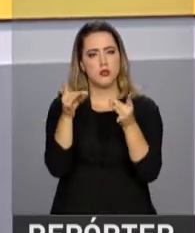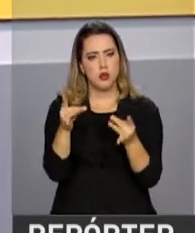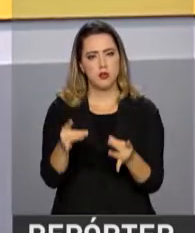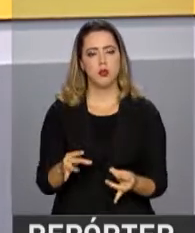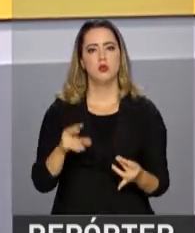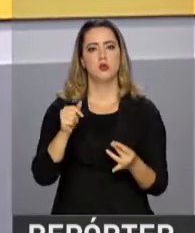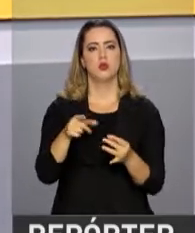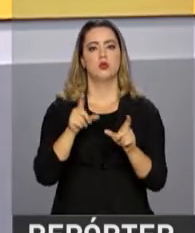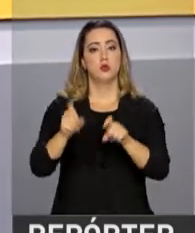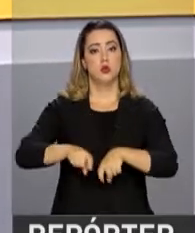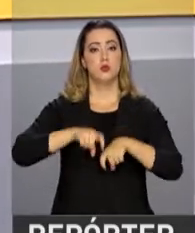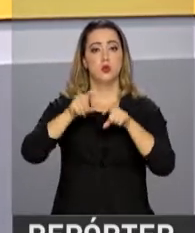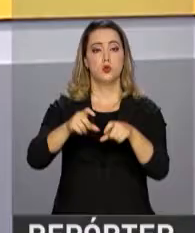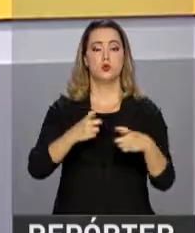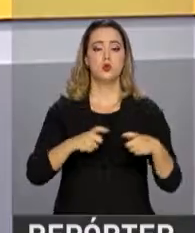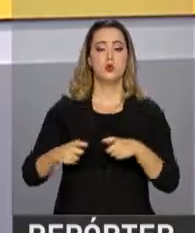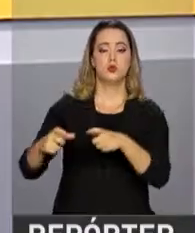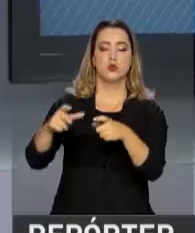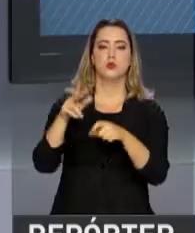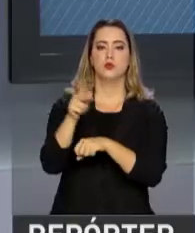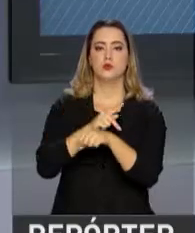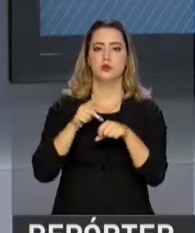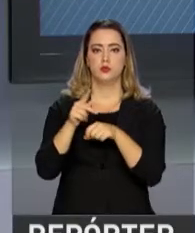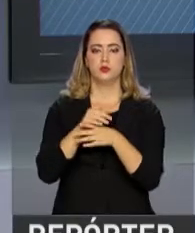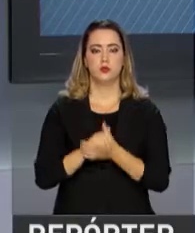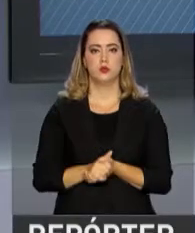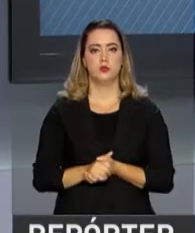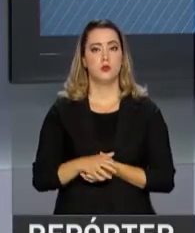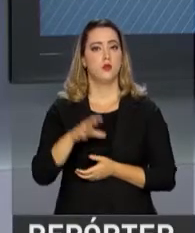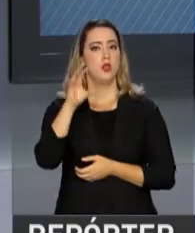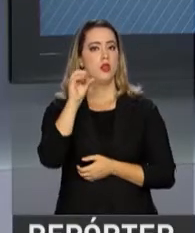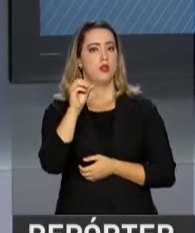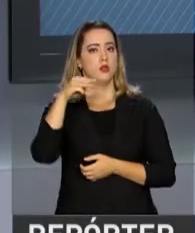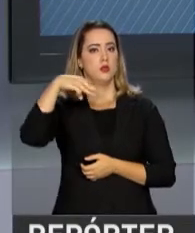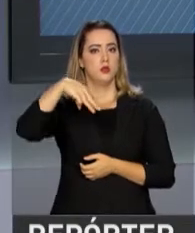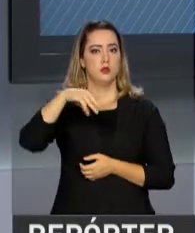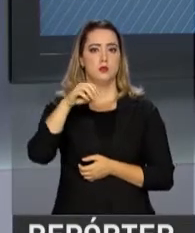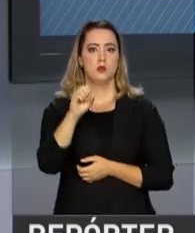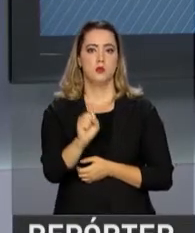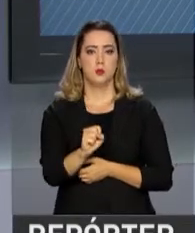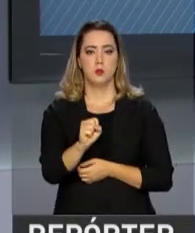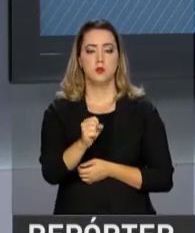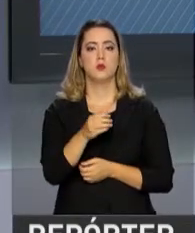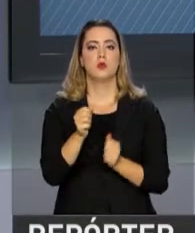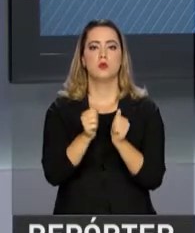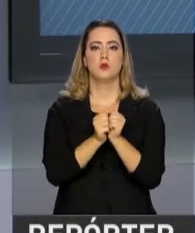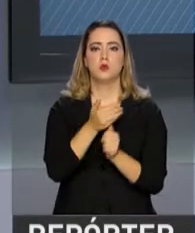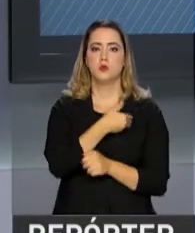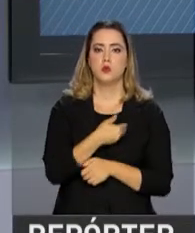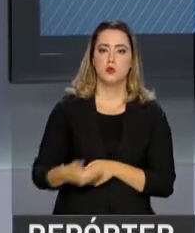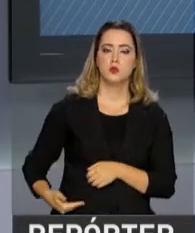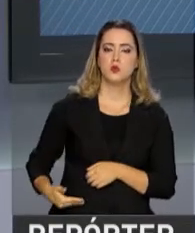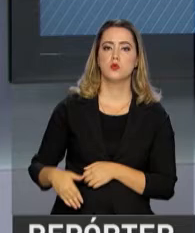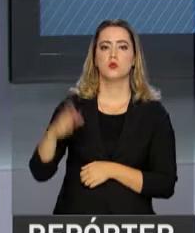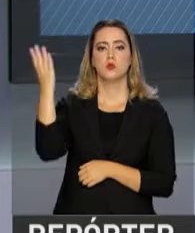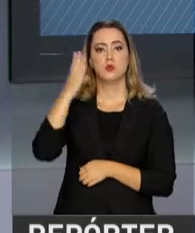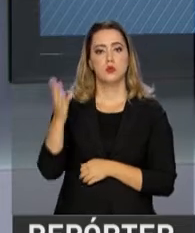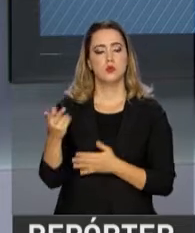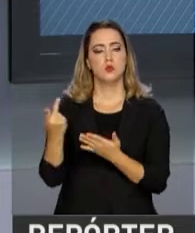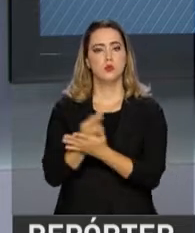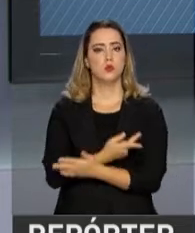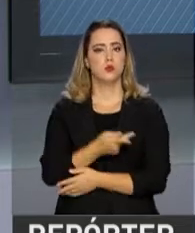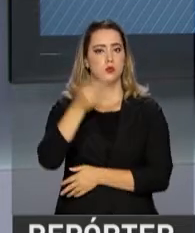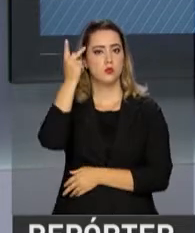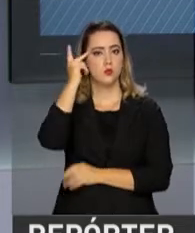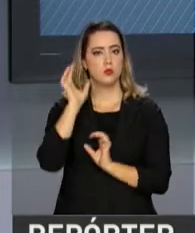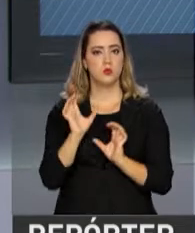feito sobre a produção dos campos do país. A Organização Mundial da Saúde e o governo brasileiro realizam em São Paulo